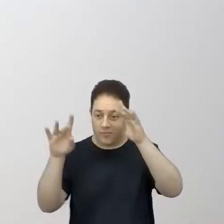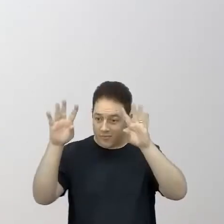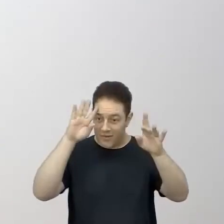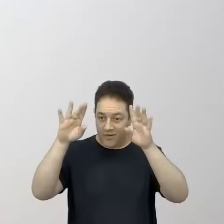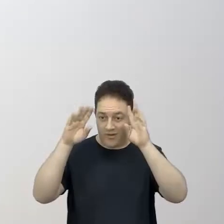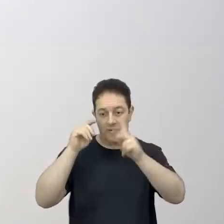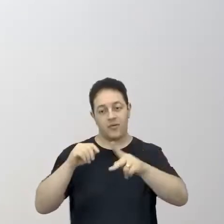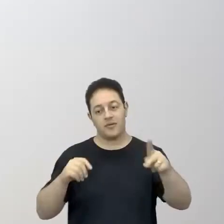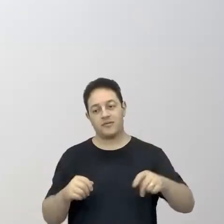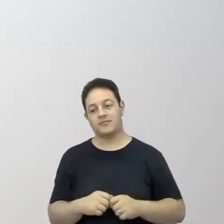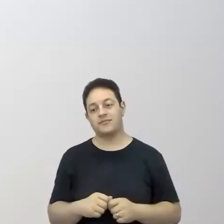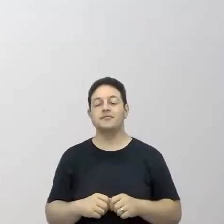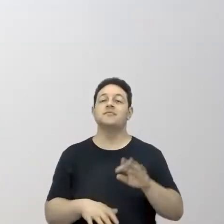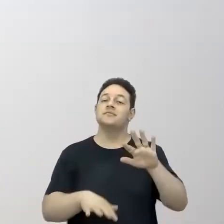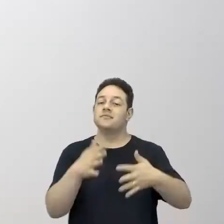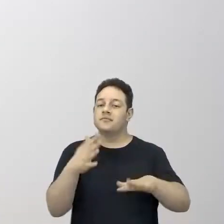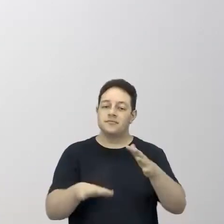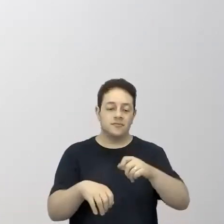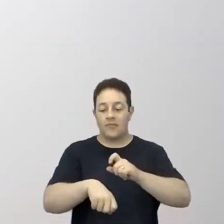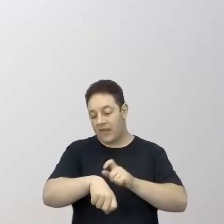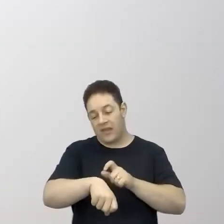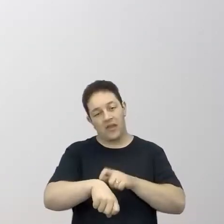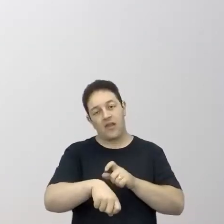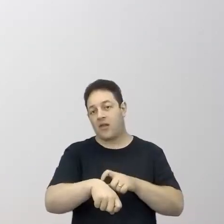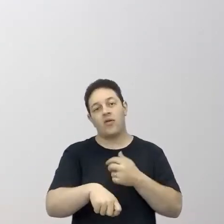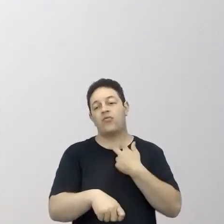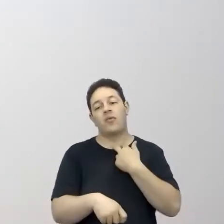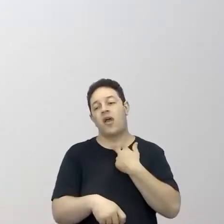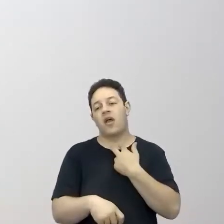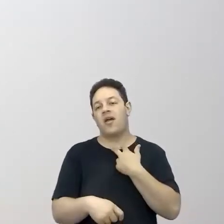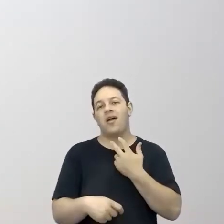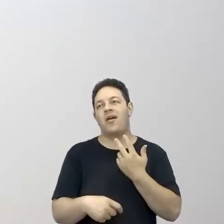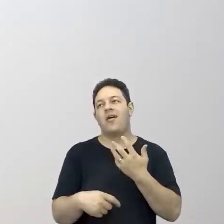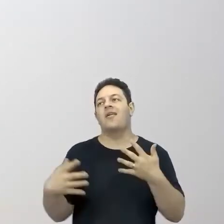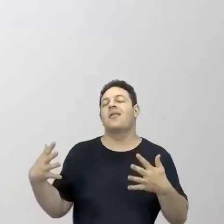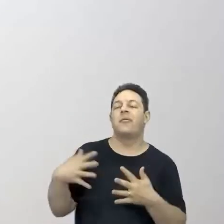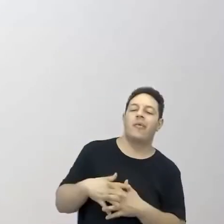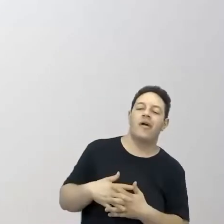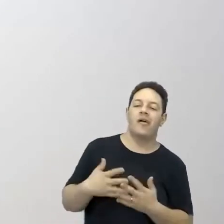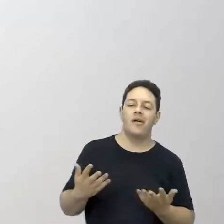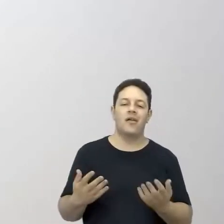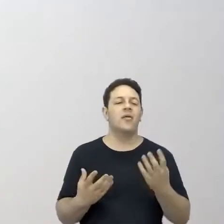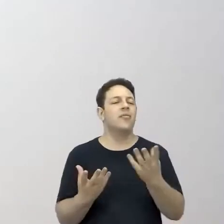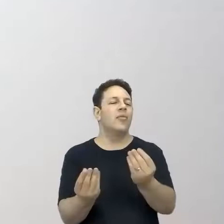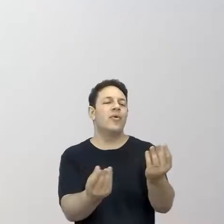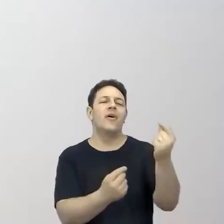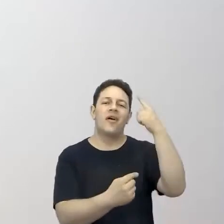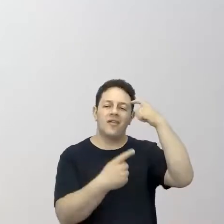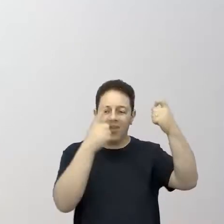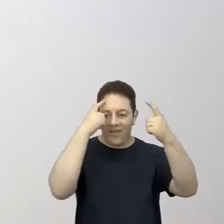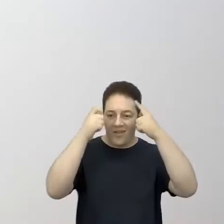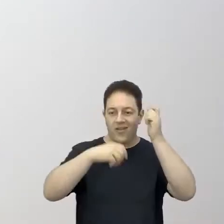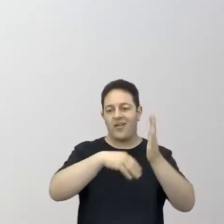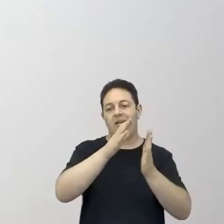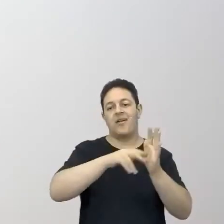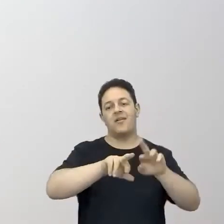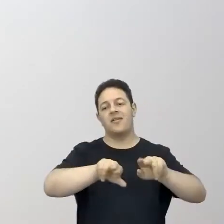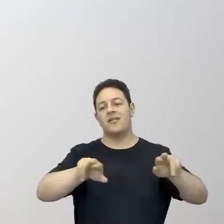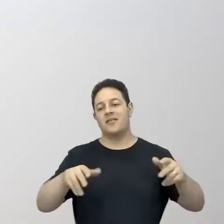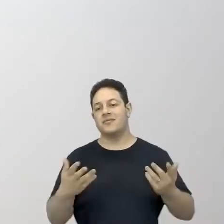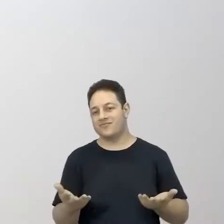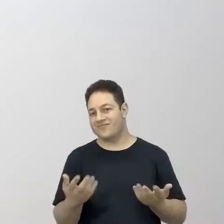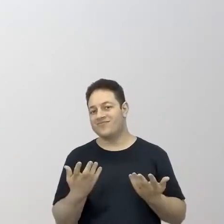também atrapalhando, porque o tempo ele não poderia ser impeditivo. Muitas ideias artísticas elas não